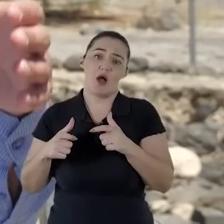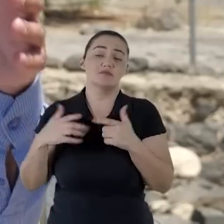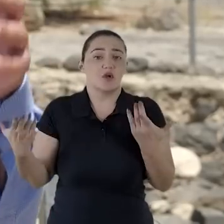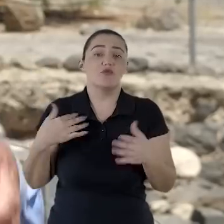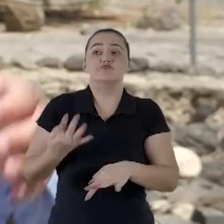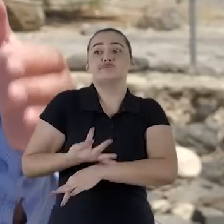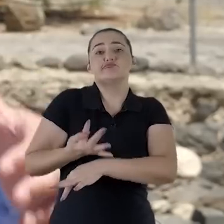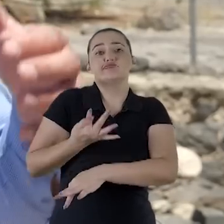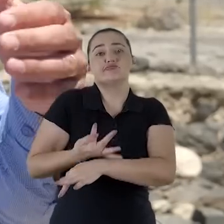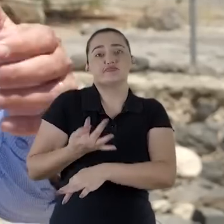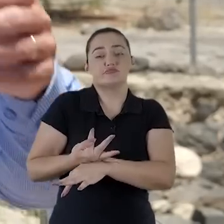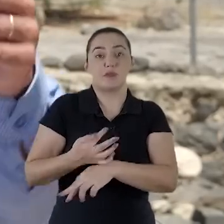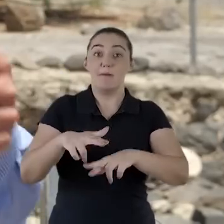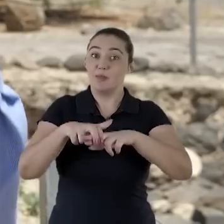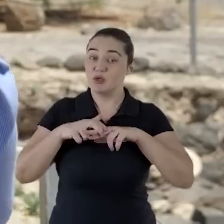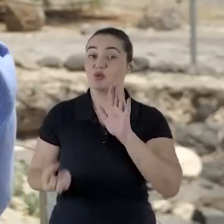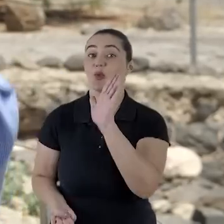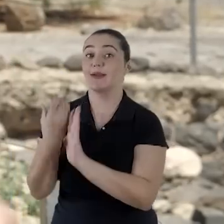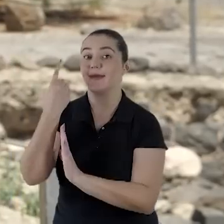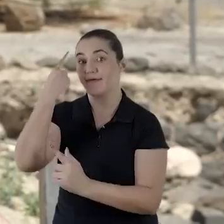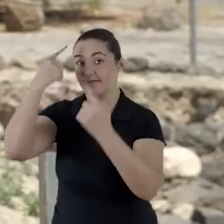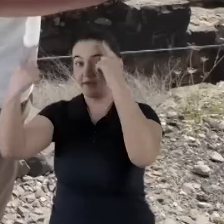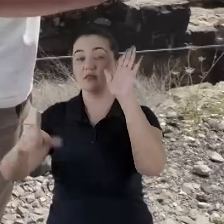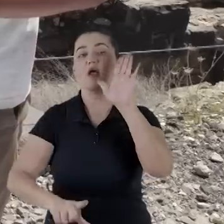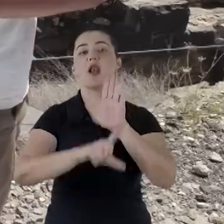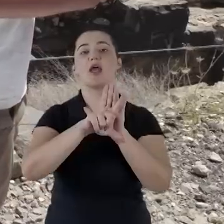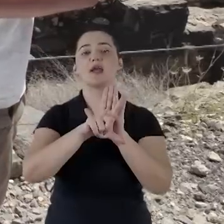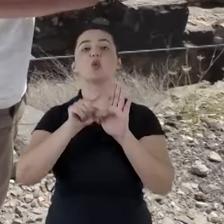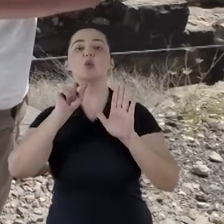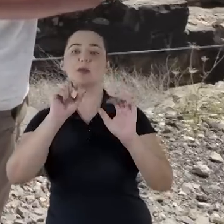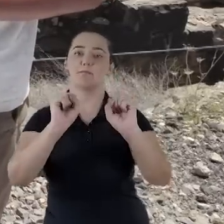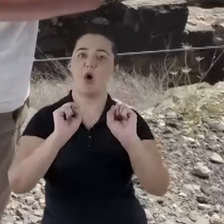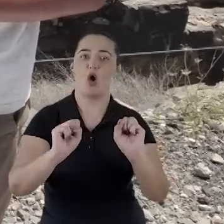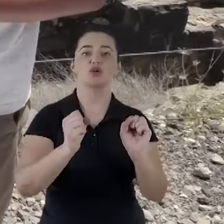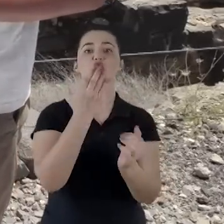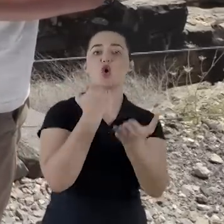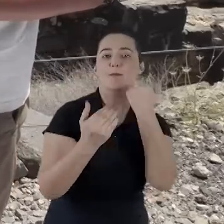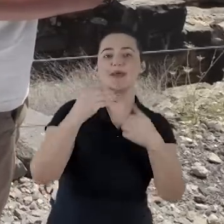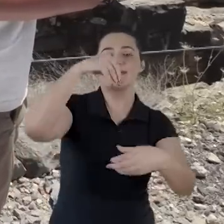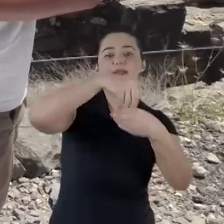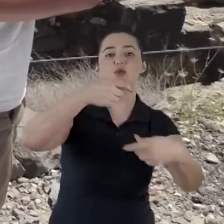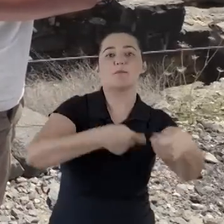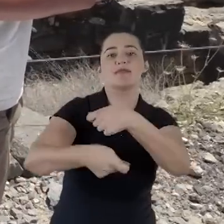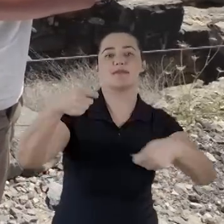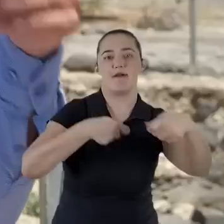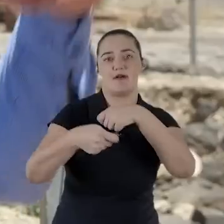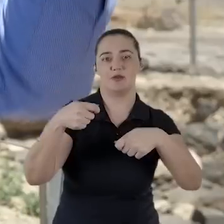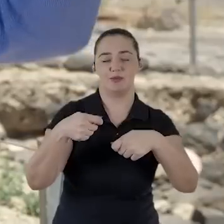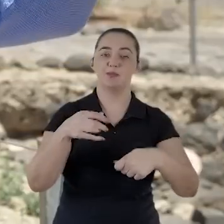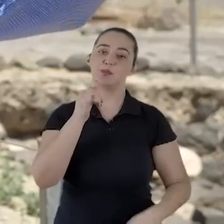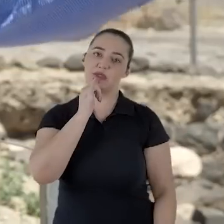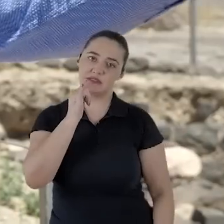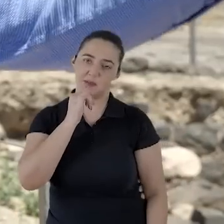E tem uma lei específica sobre o que você pode comer no mercado de Bet-Shean. Quando